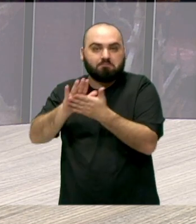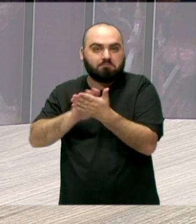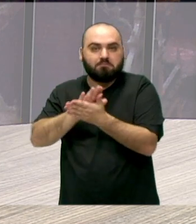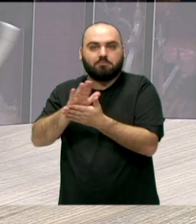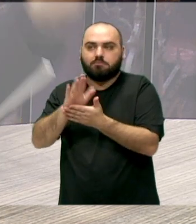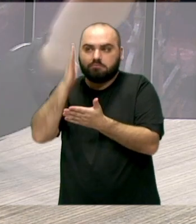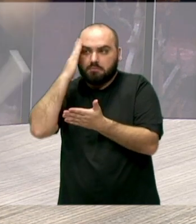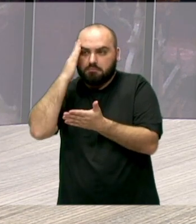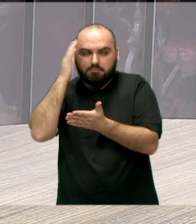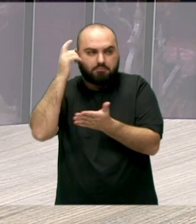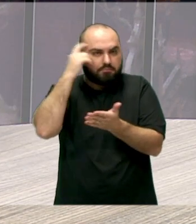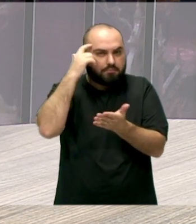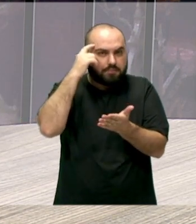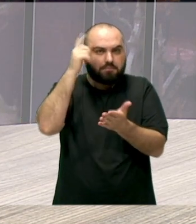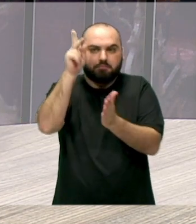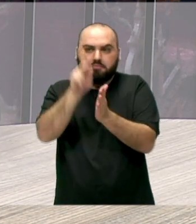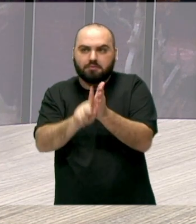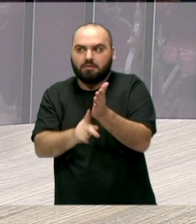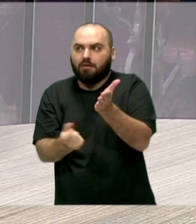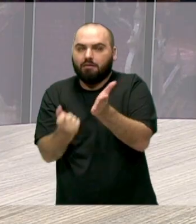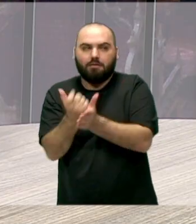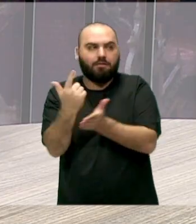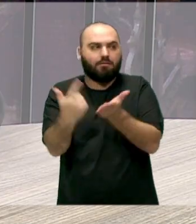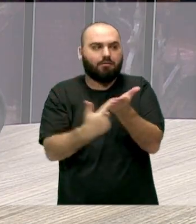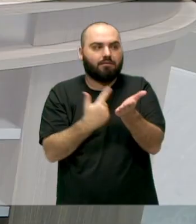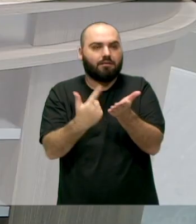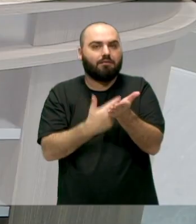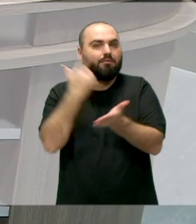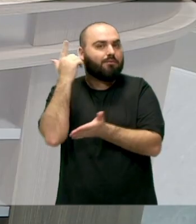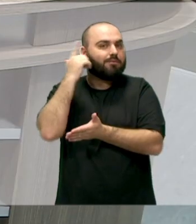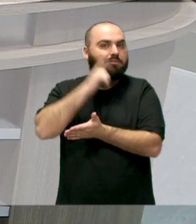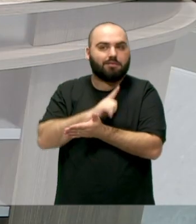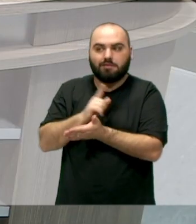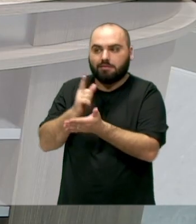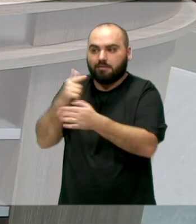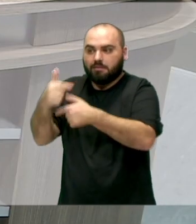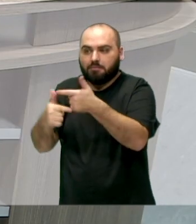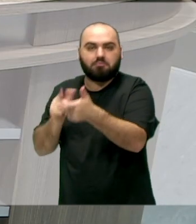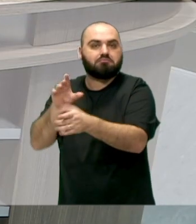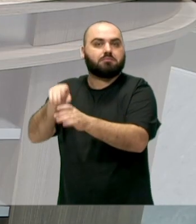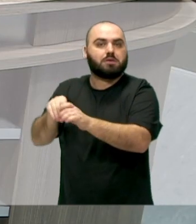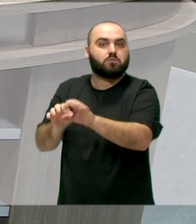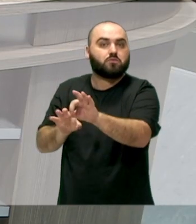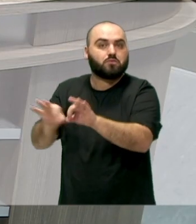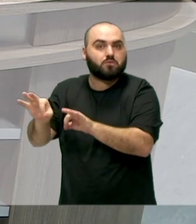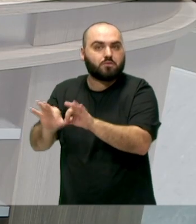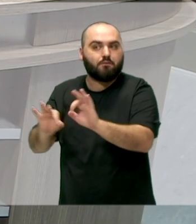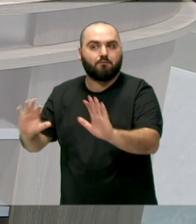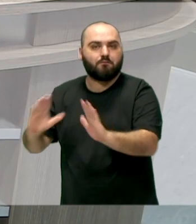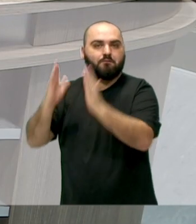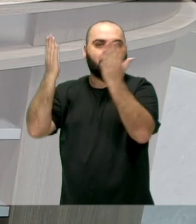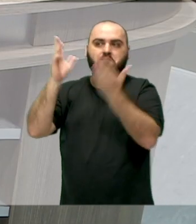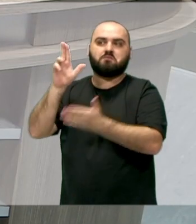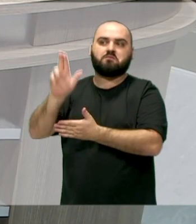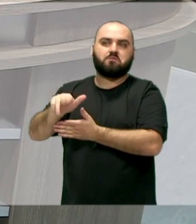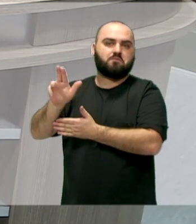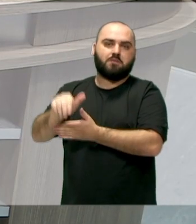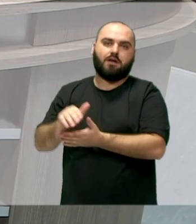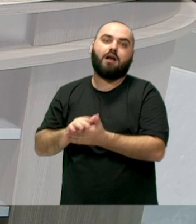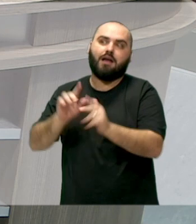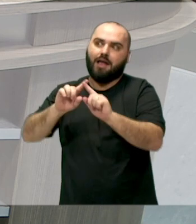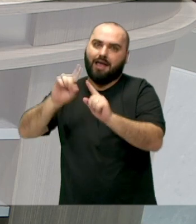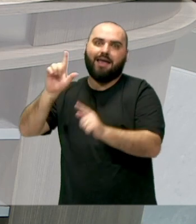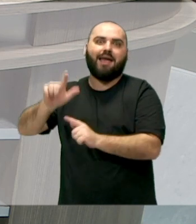nesse projeto, que eu pudesse fazer parte da organização do festival. Para mim, uma grande alegria, um grande